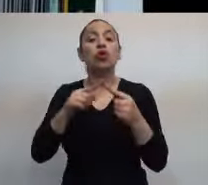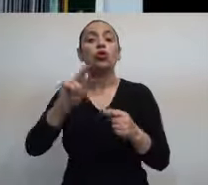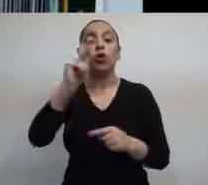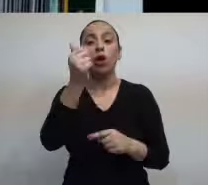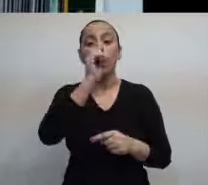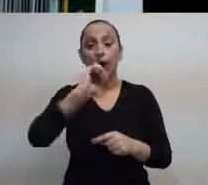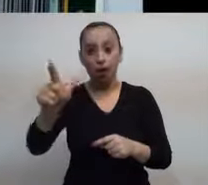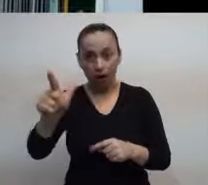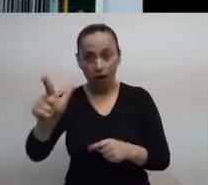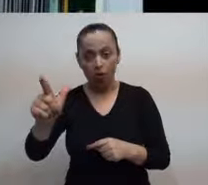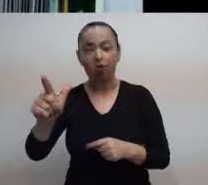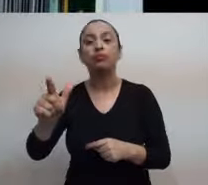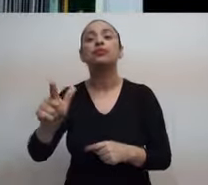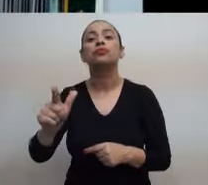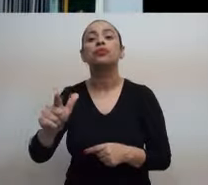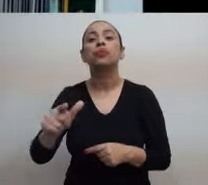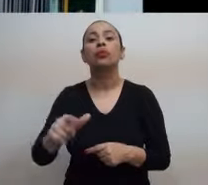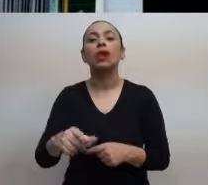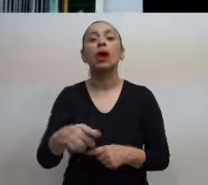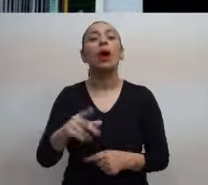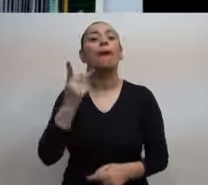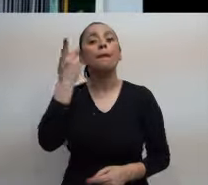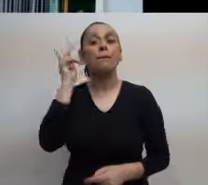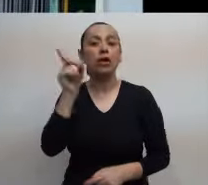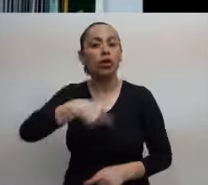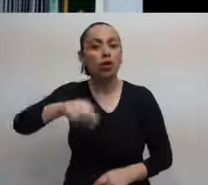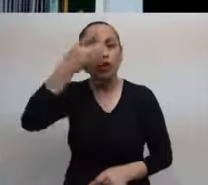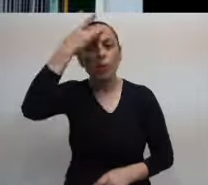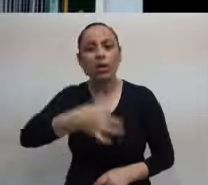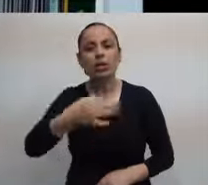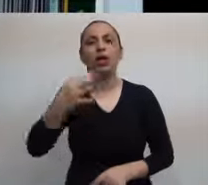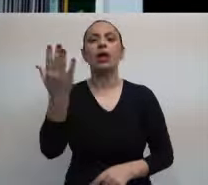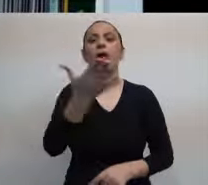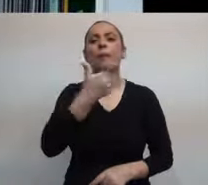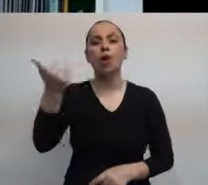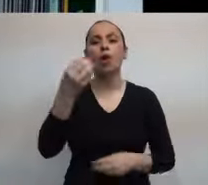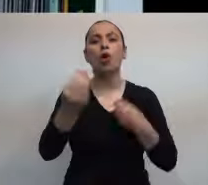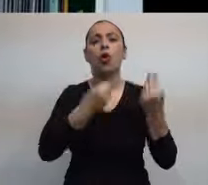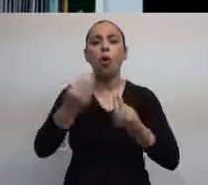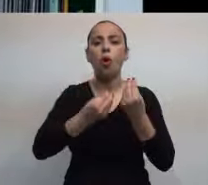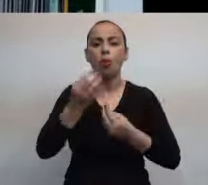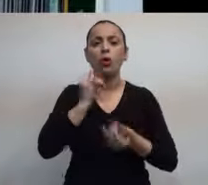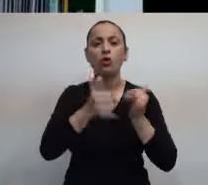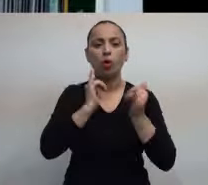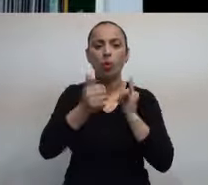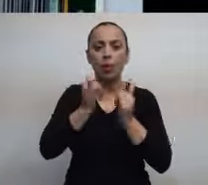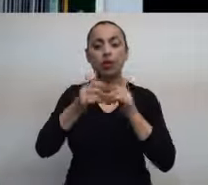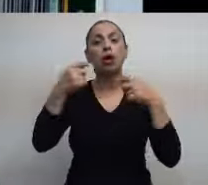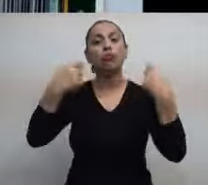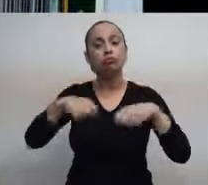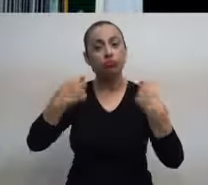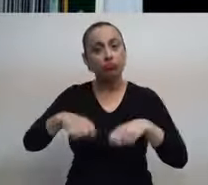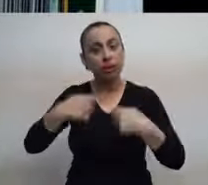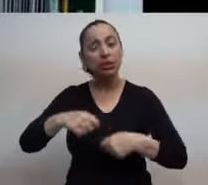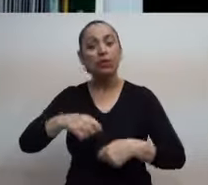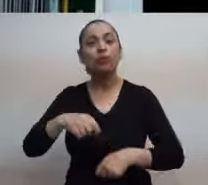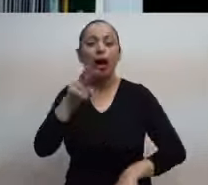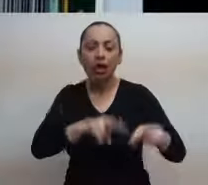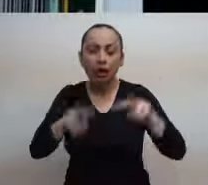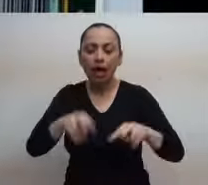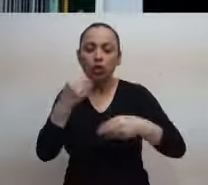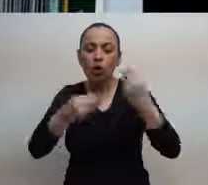Segundo Hall, Stuart Hall, para entendermos melhor como essas informações, é necessário